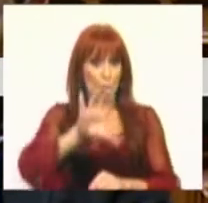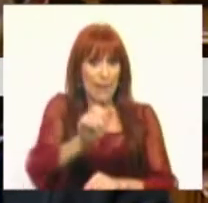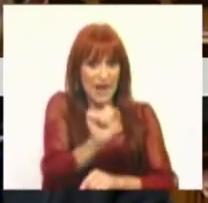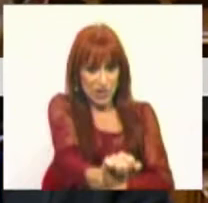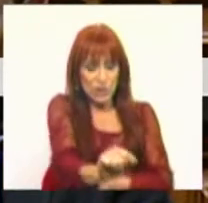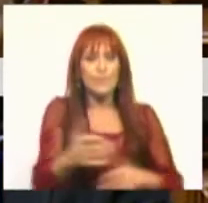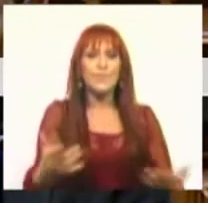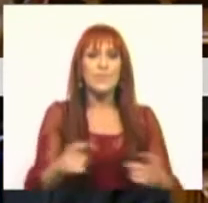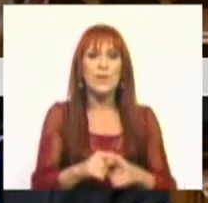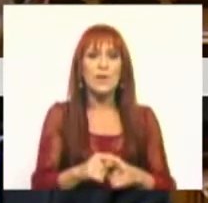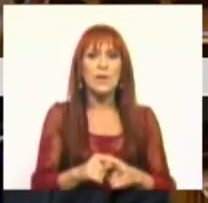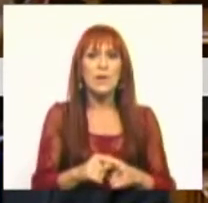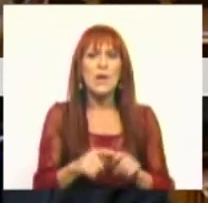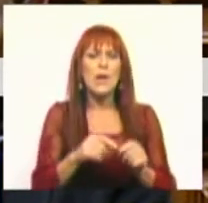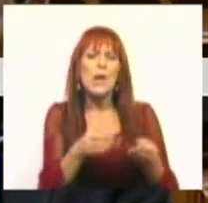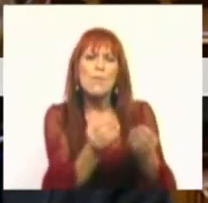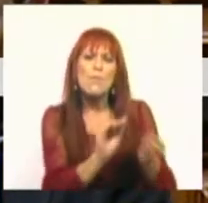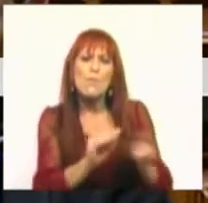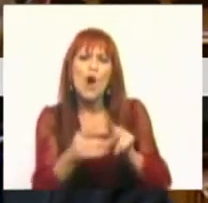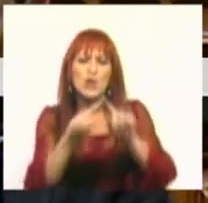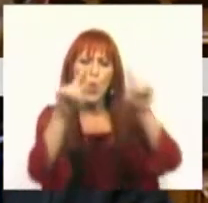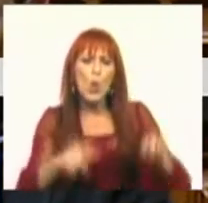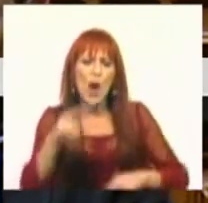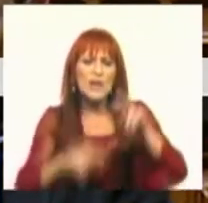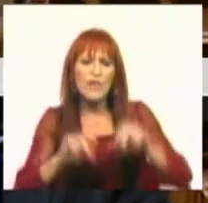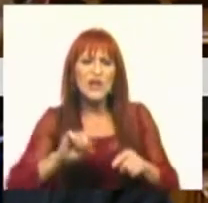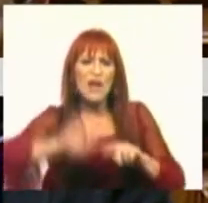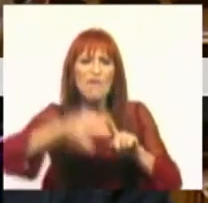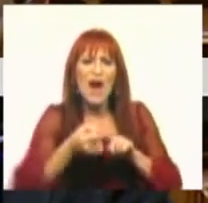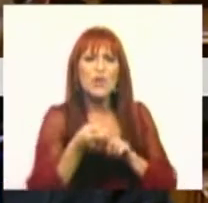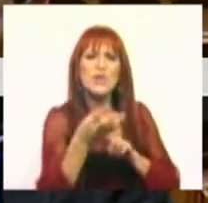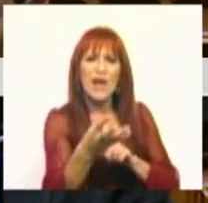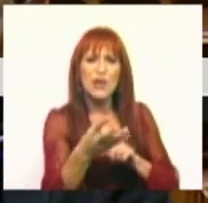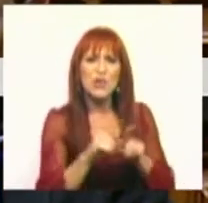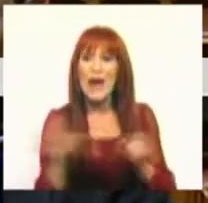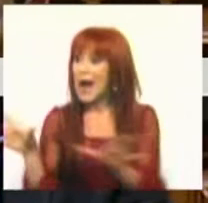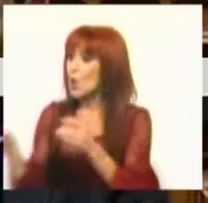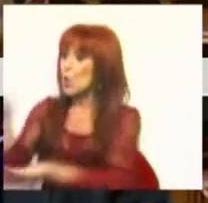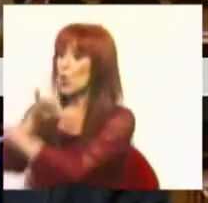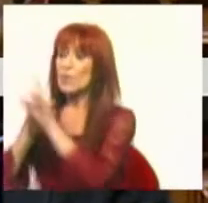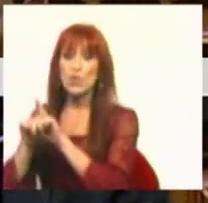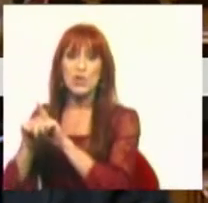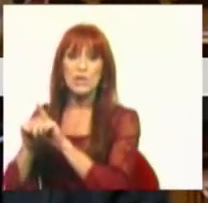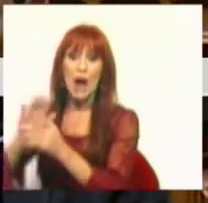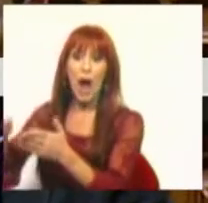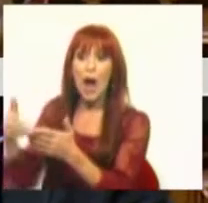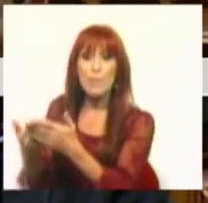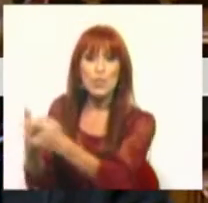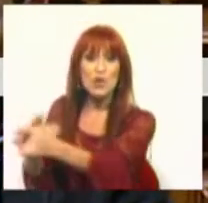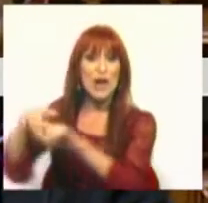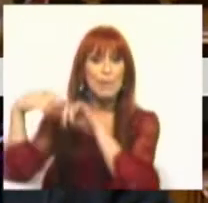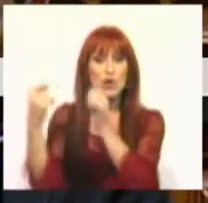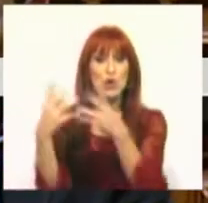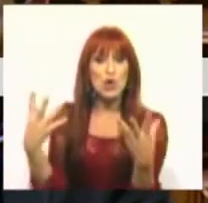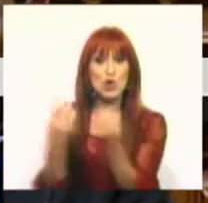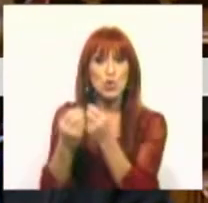país molde o quadro financeiro plurianual que a Comissão Europeia irá propor para discutir